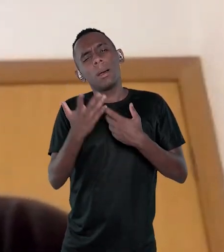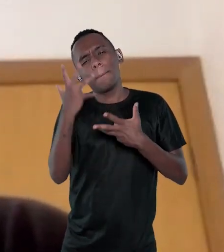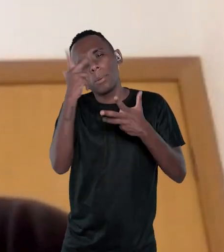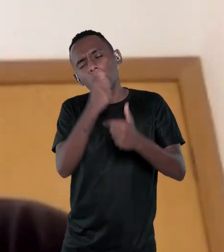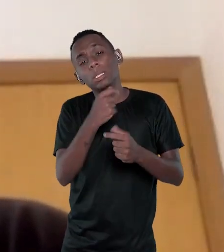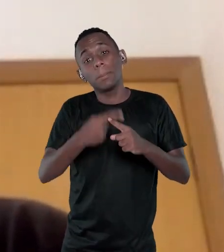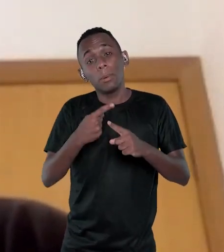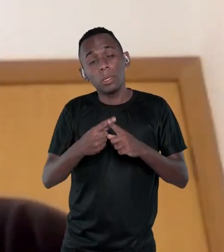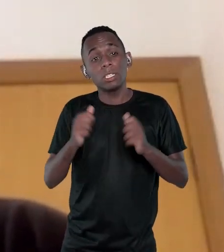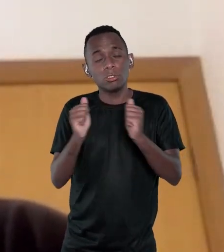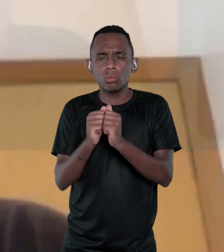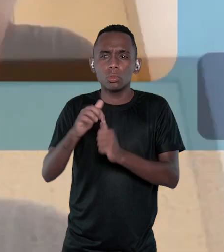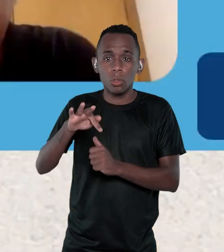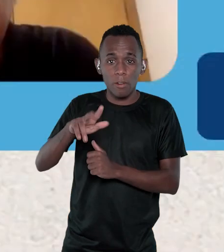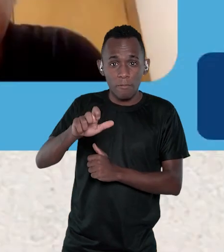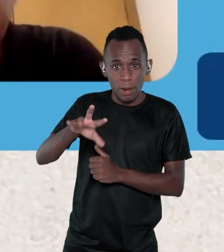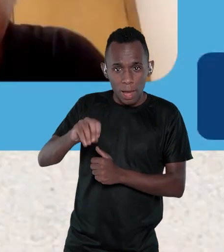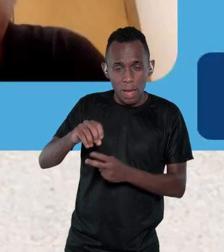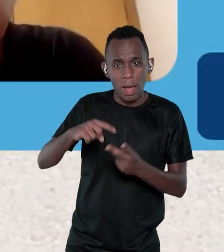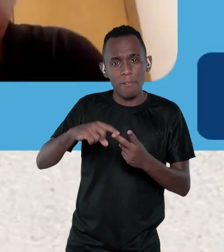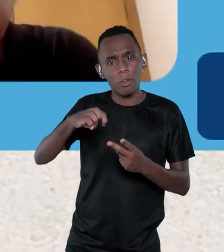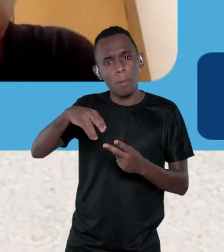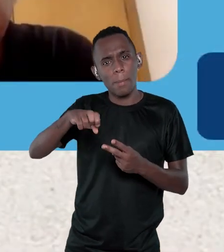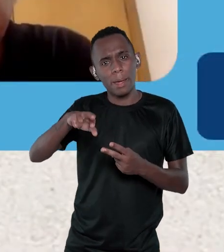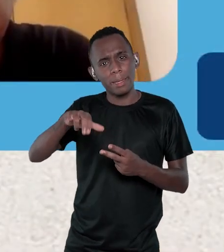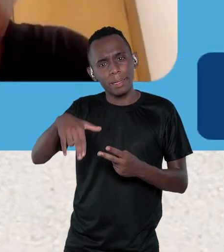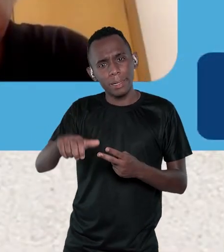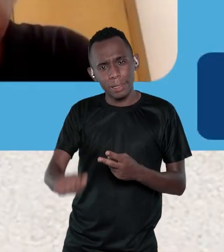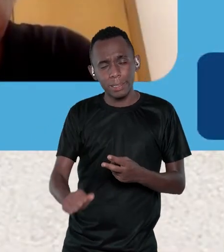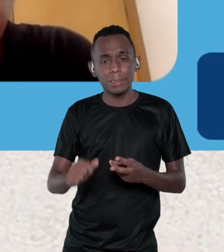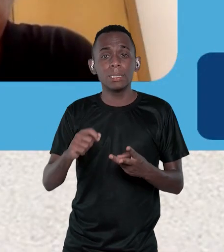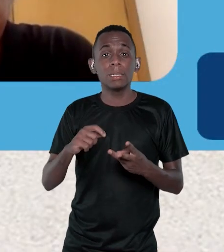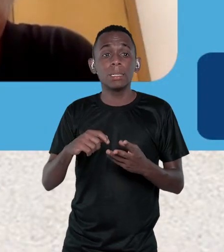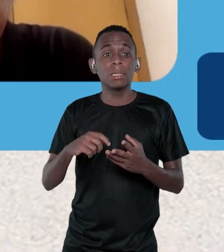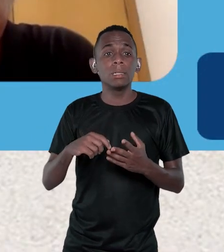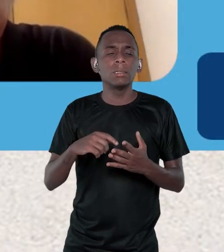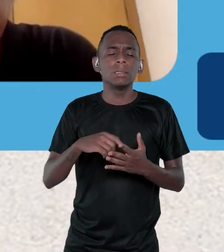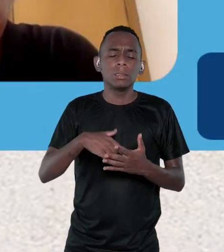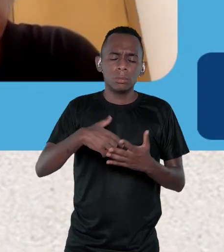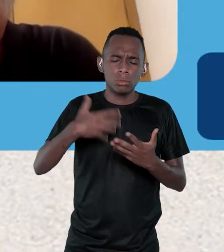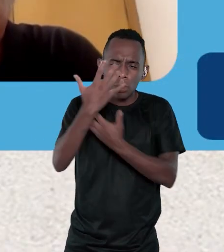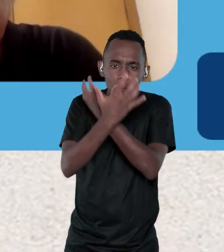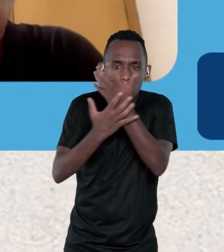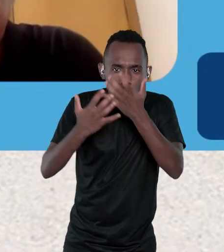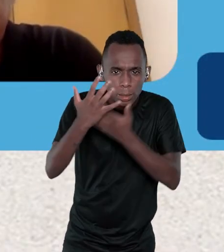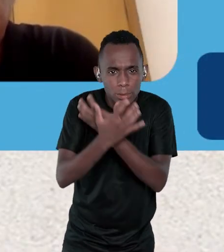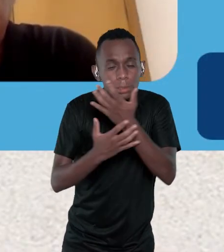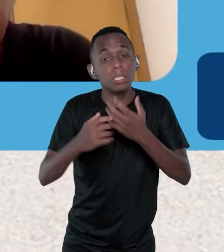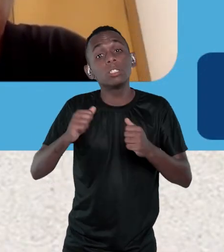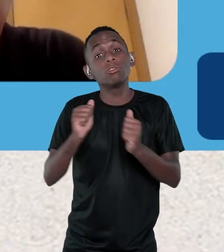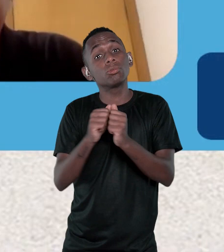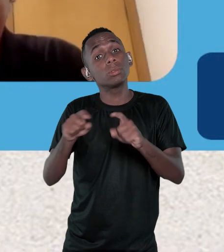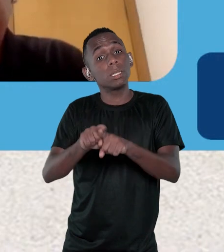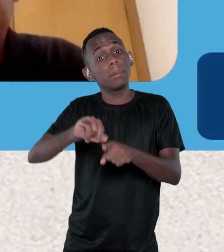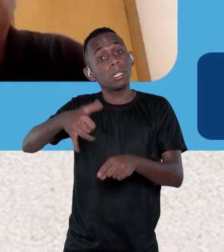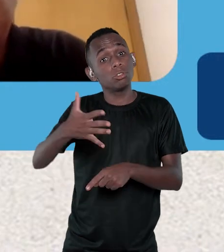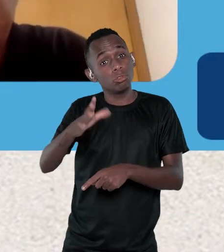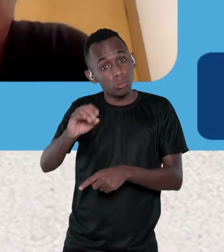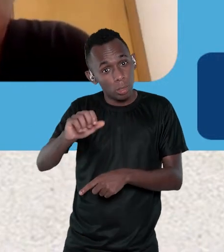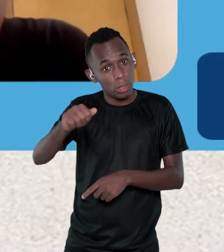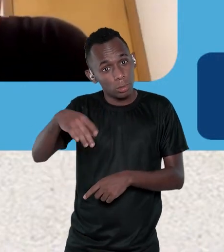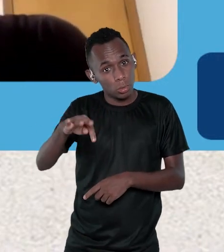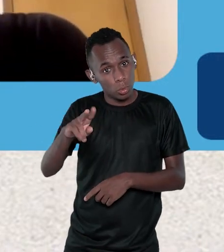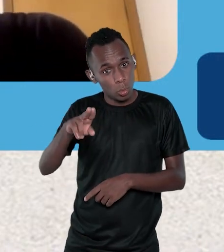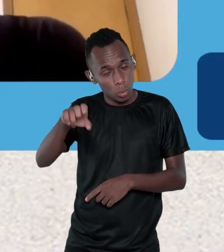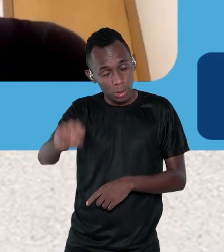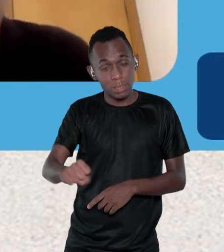momento desse assim, que eu achei bem bonito, que eu acho que você está com o próprio Flávio Henrique, com a Mariana Nunes, eles Sim,